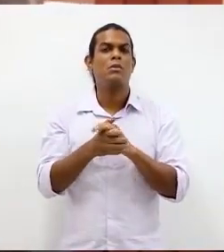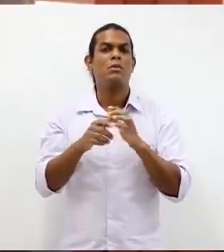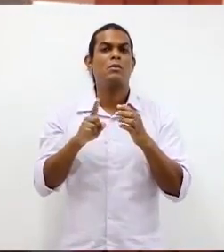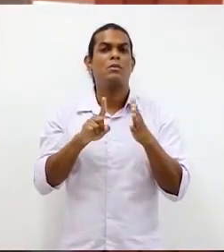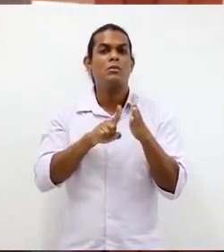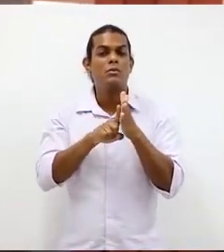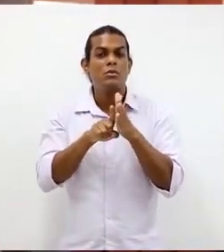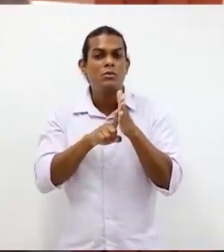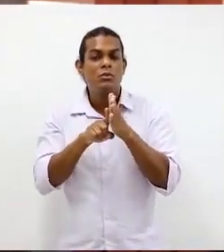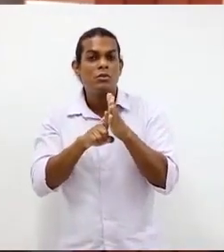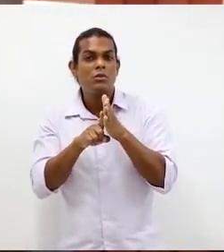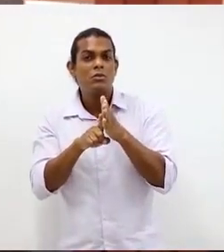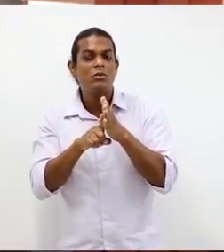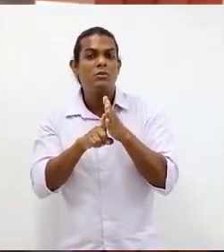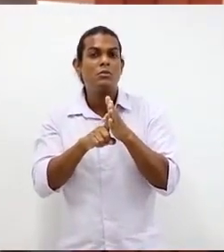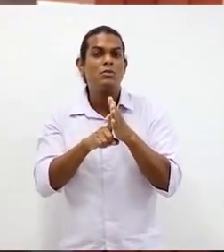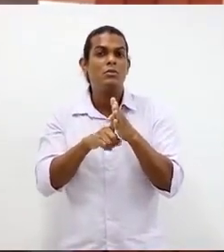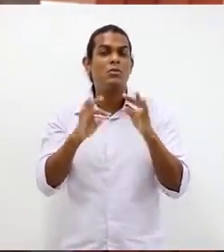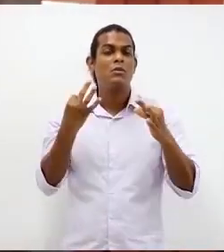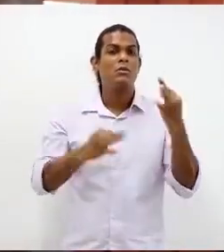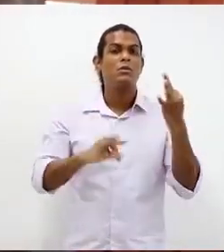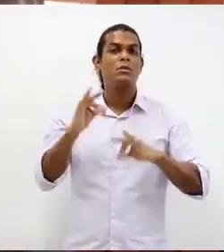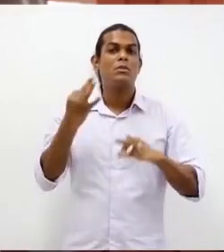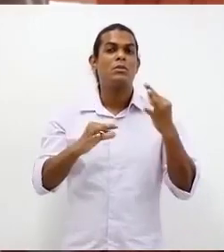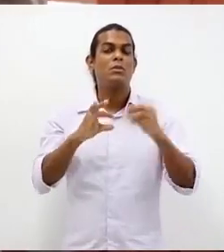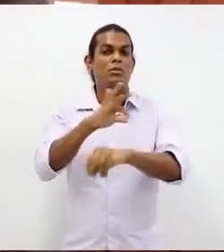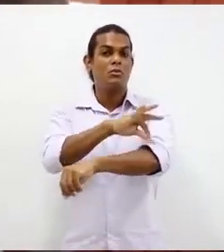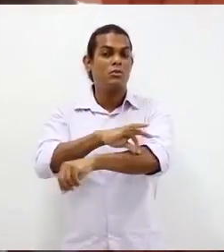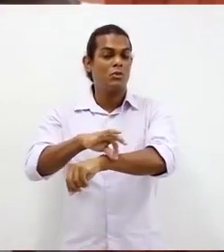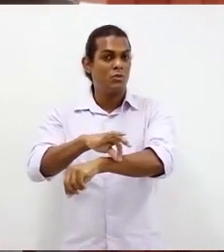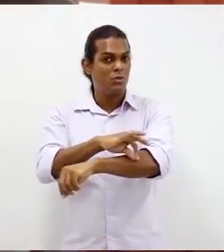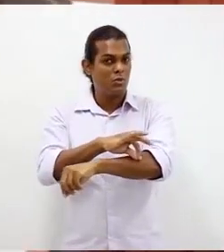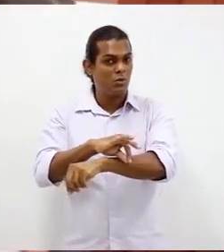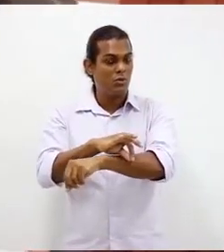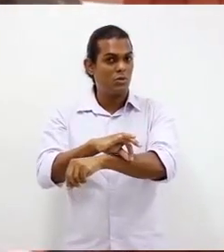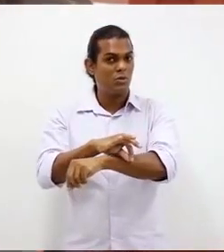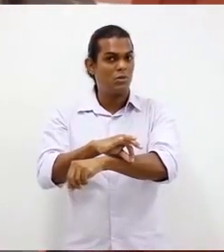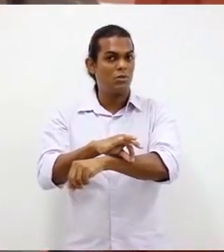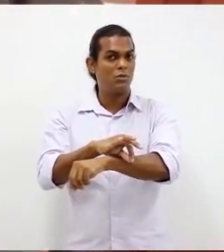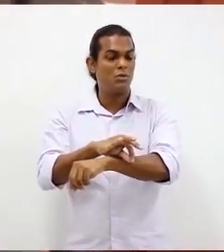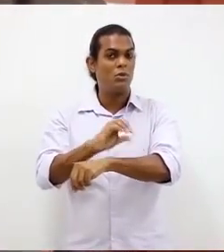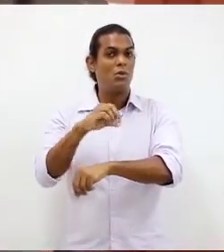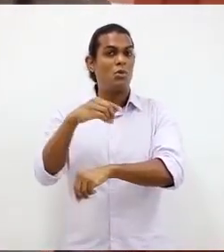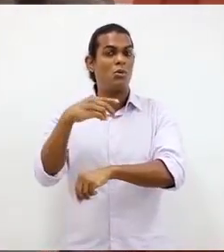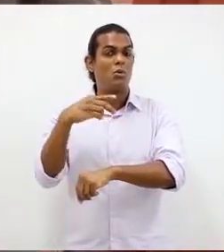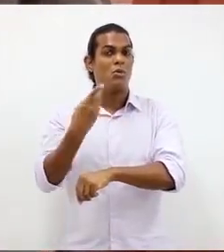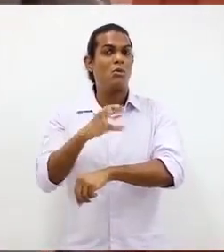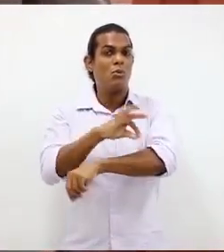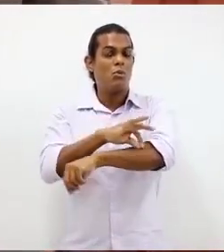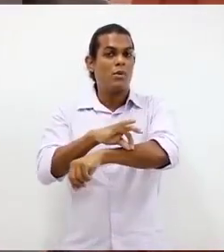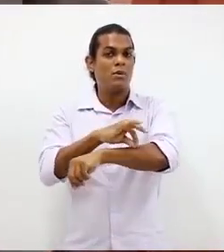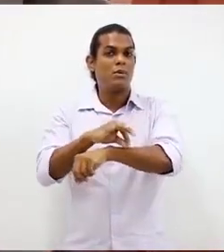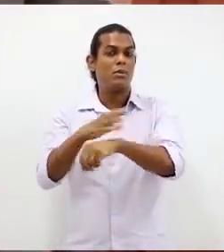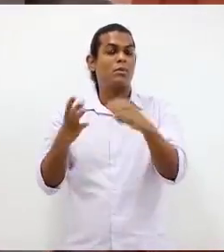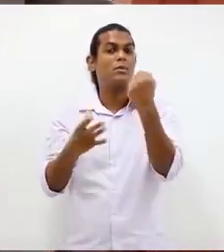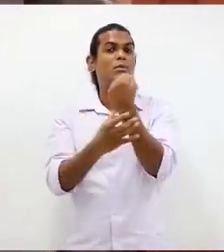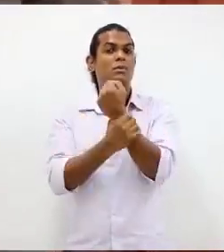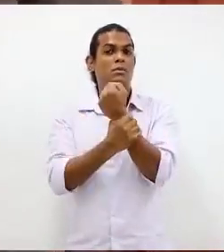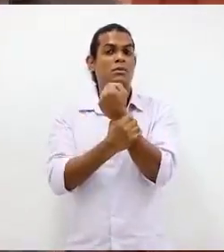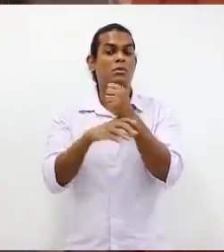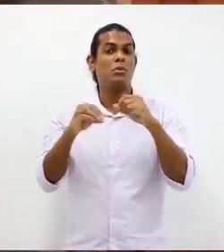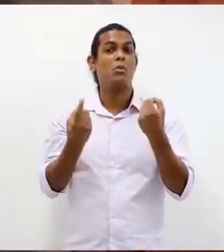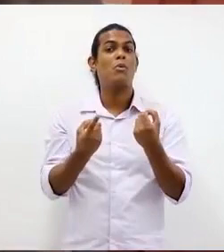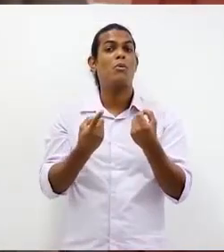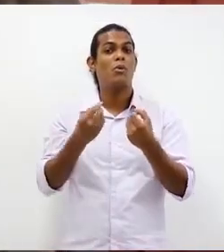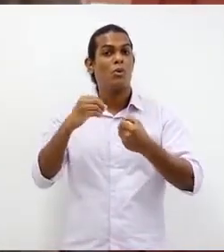um engenheiro de segurança, por um arquiteto de segurança e por um médico do trabalho. Esses profissionais é que são competentes